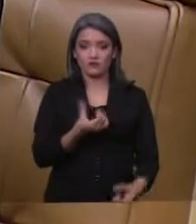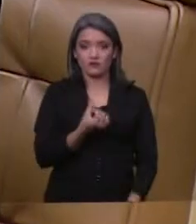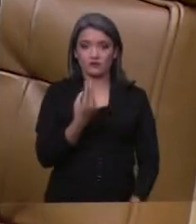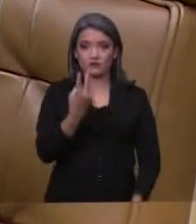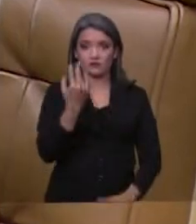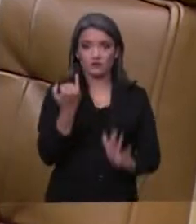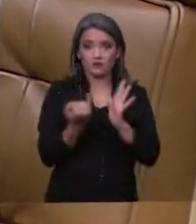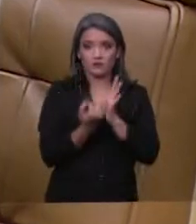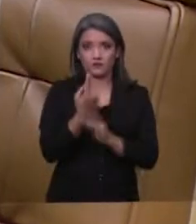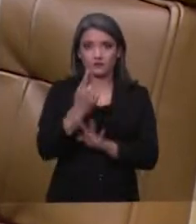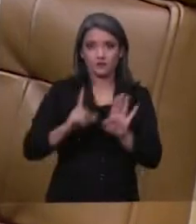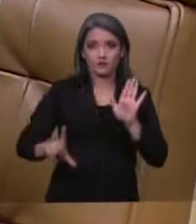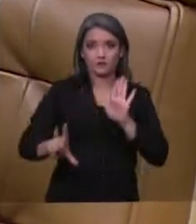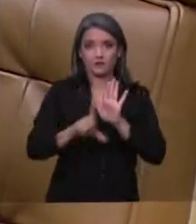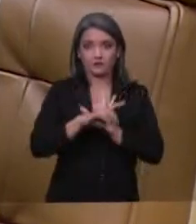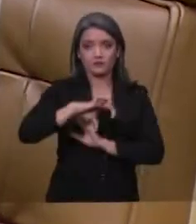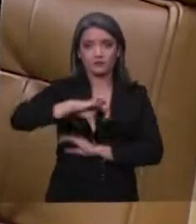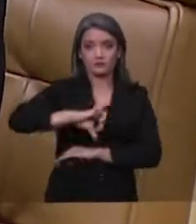inciso 1 da Lei